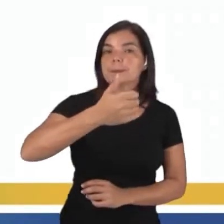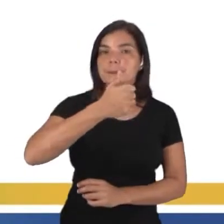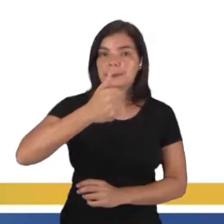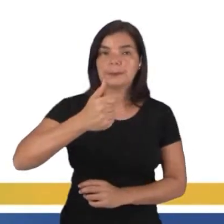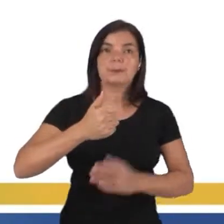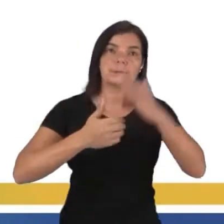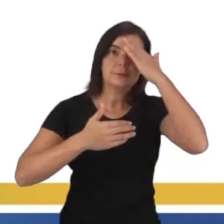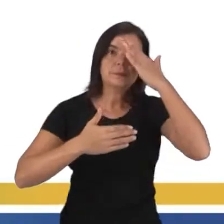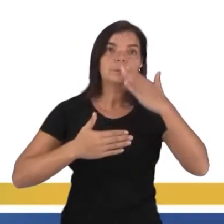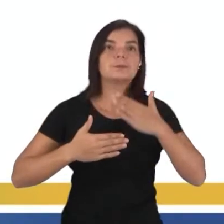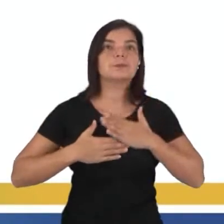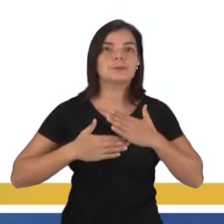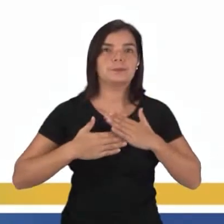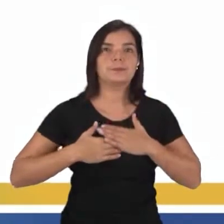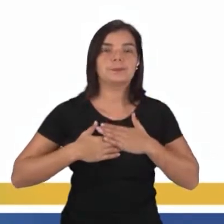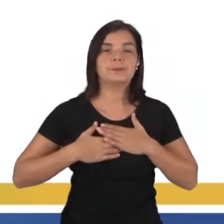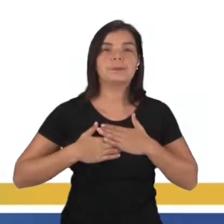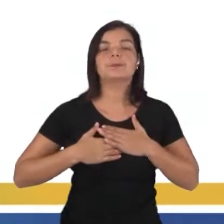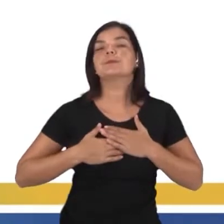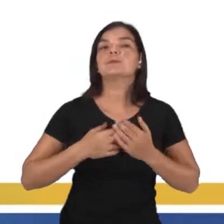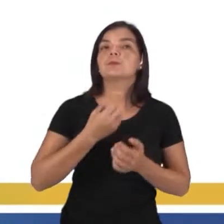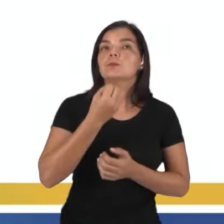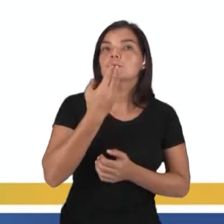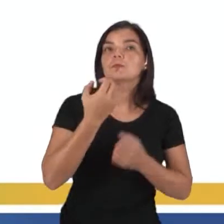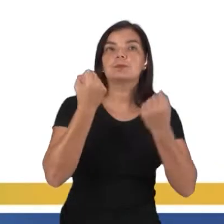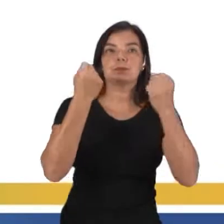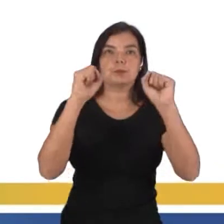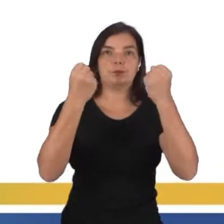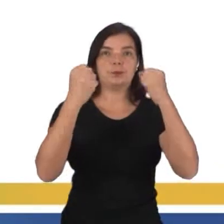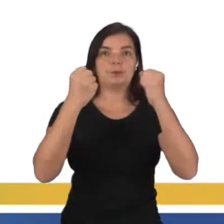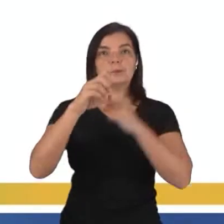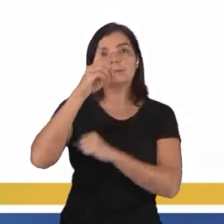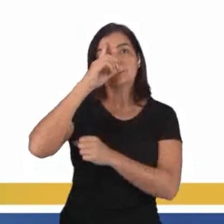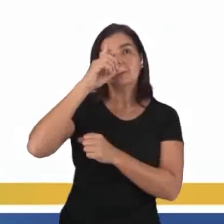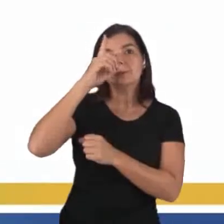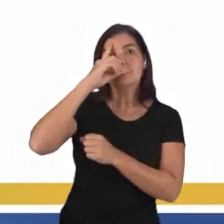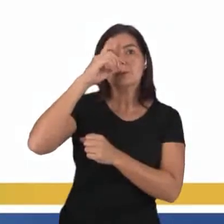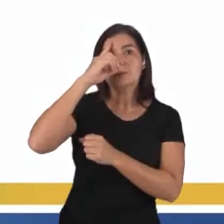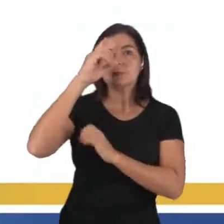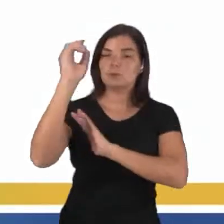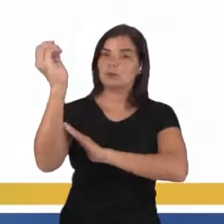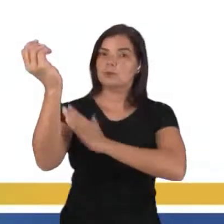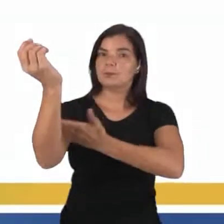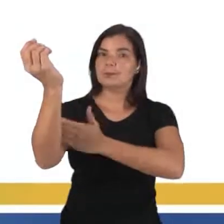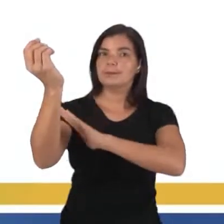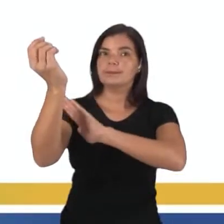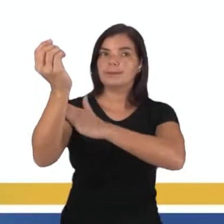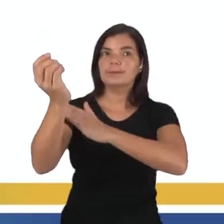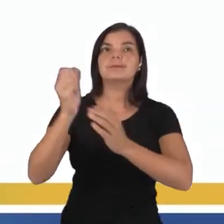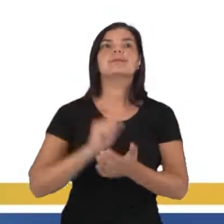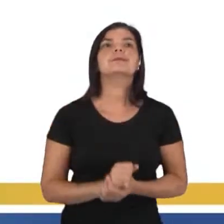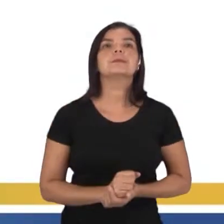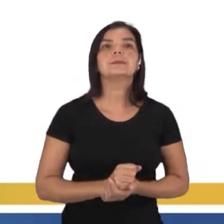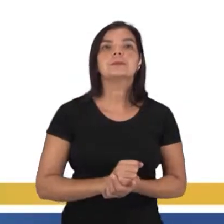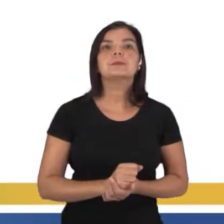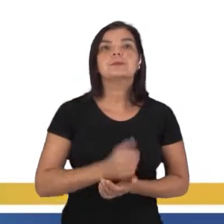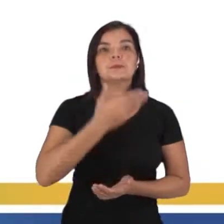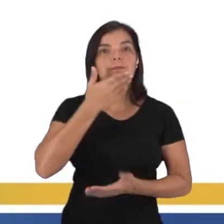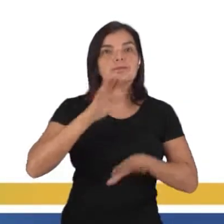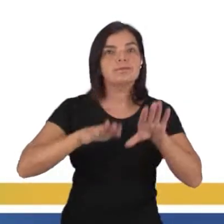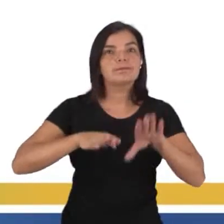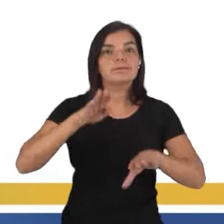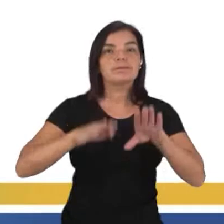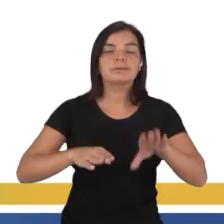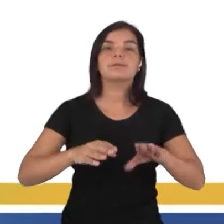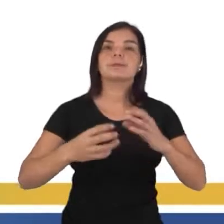ocupacional, melhora da performance esportiva, aprimoramento das atividades cotidianas, tonificação muscular, melhora